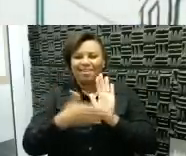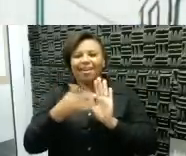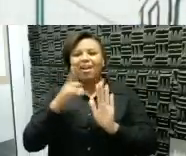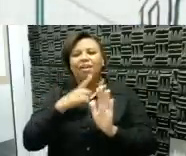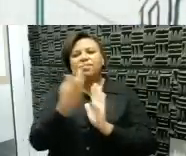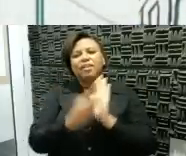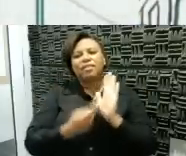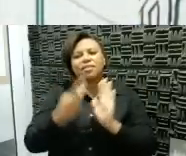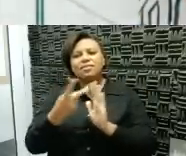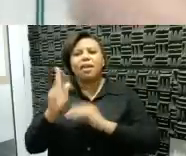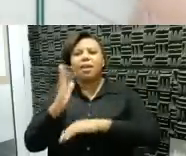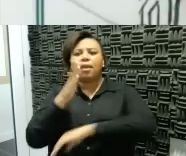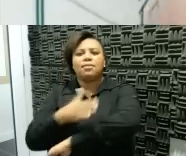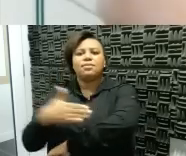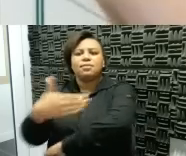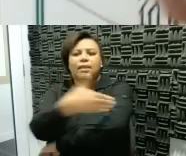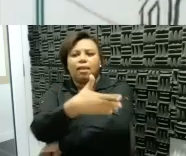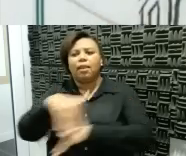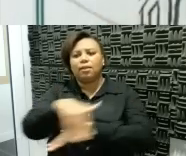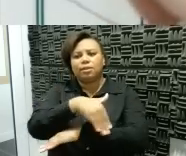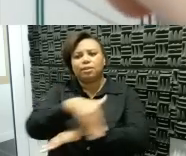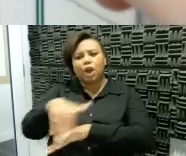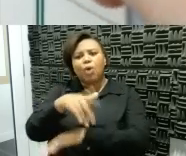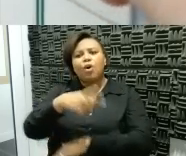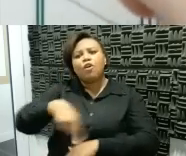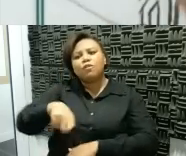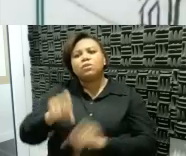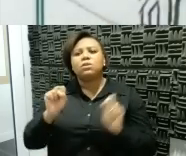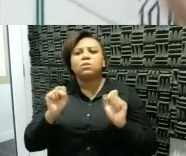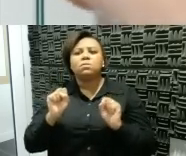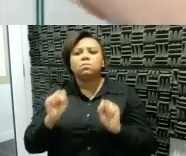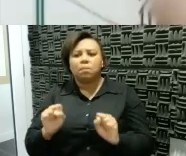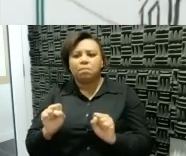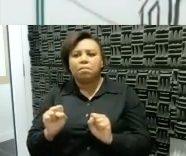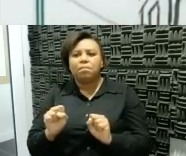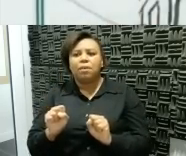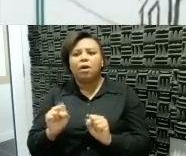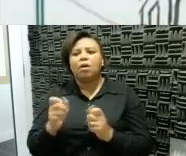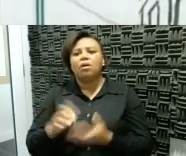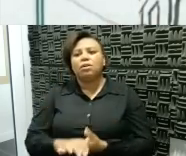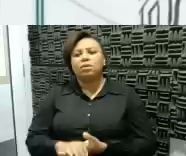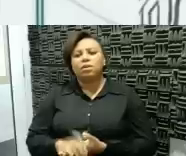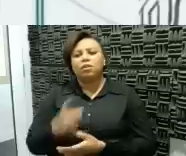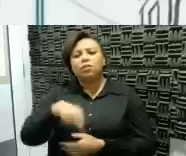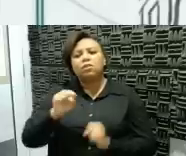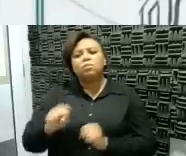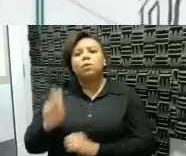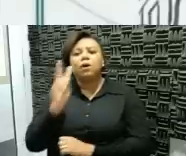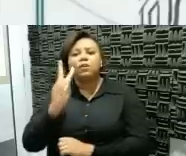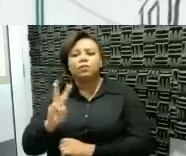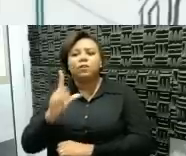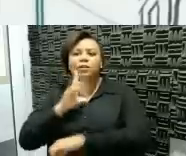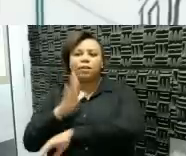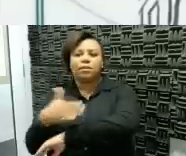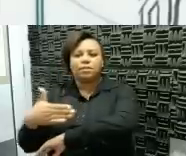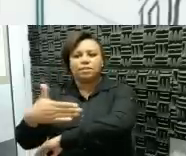uma de uma rua né então vocês podem ã ã as vocês podem ver que tem uma esquina aqui quem não pode ver eu